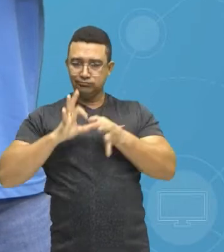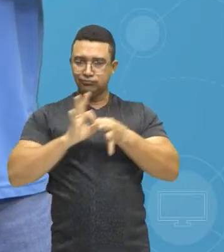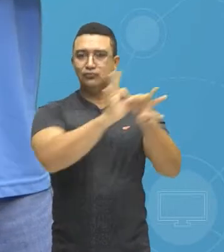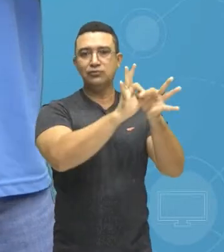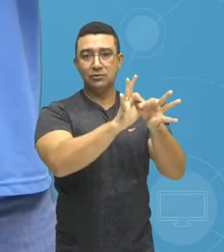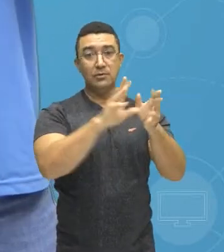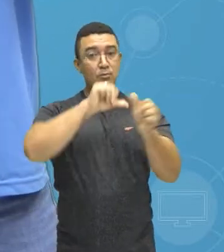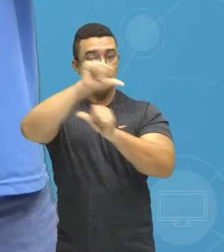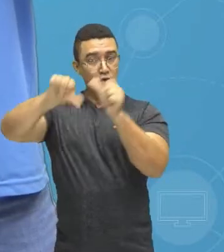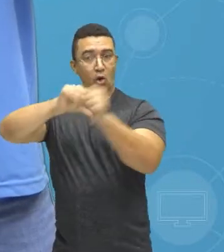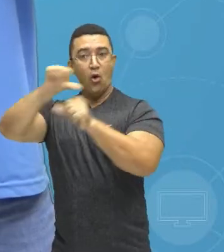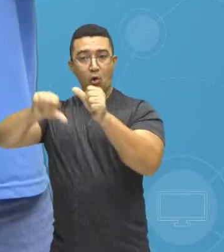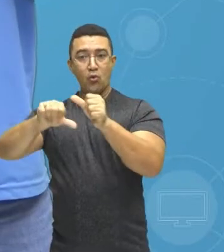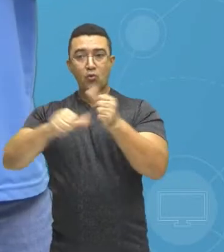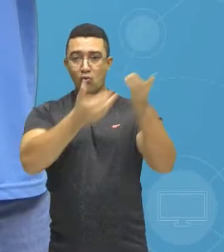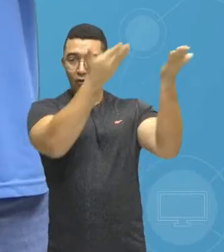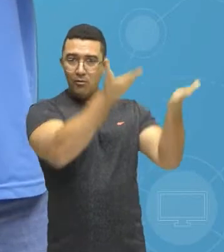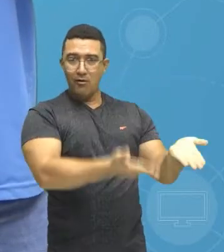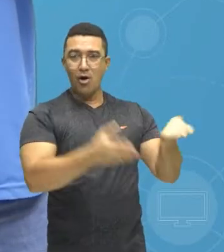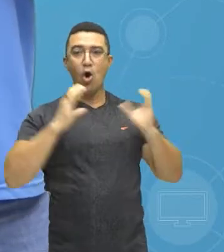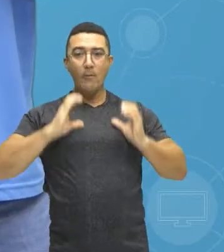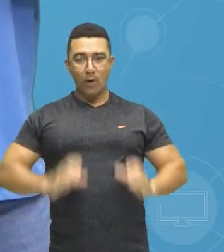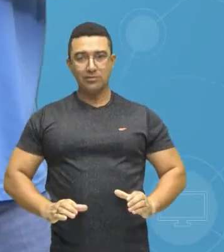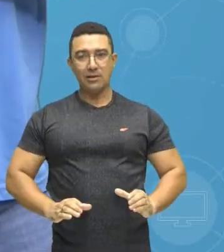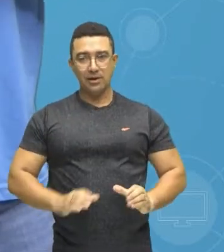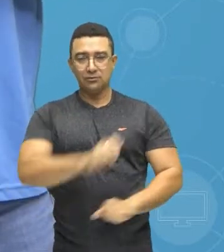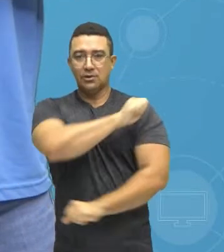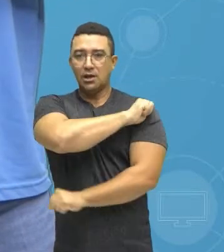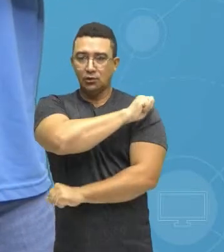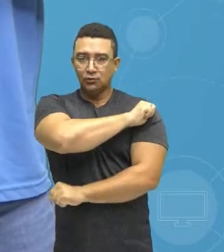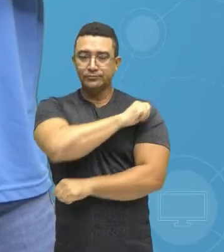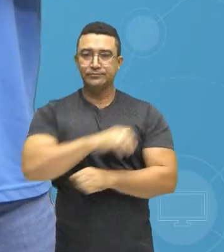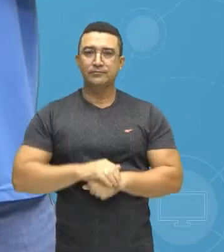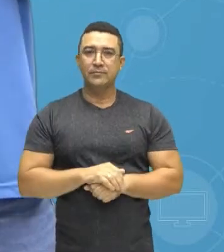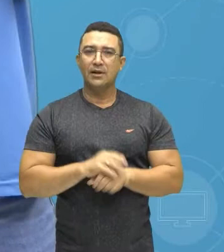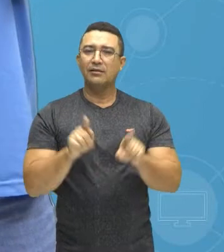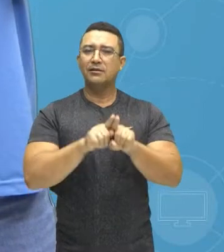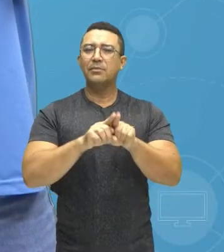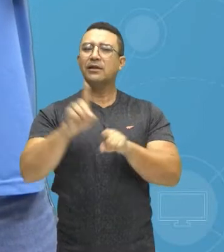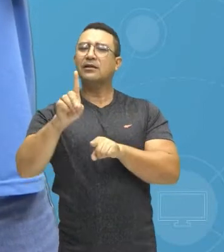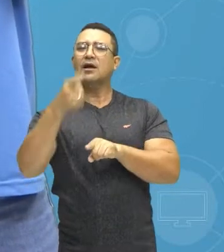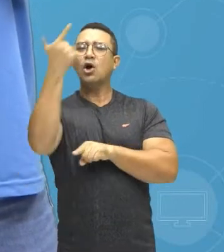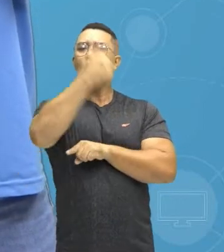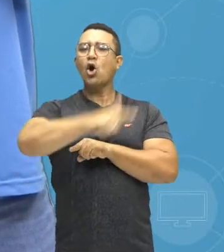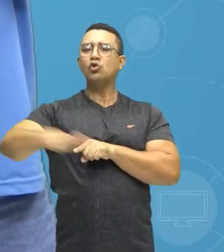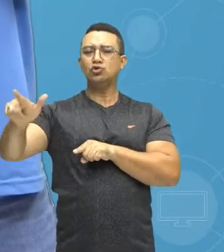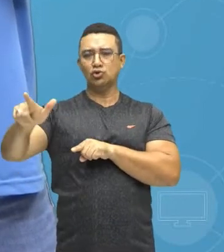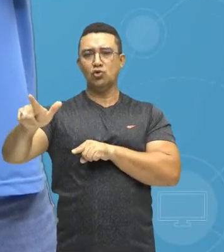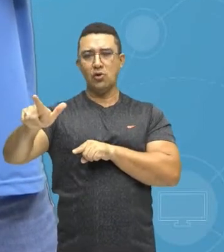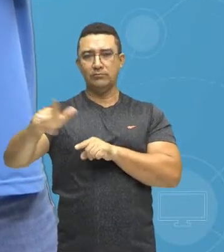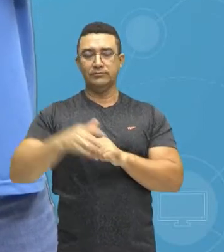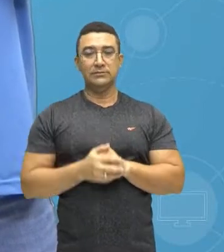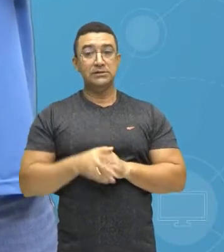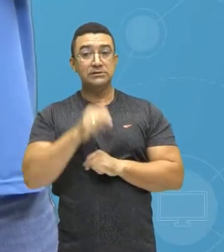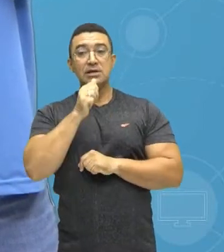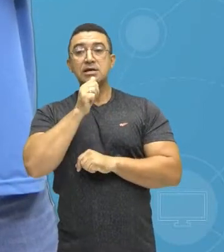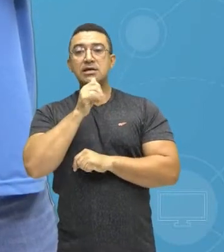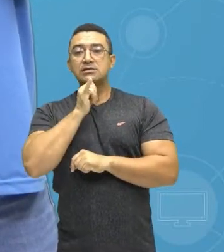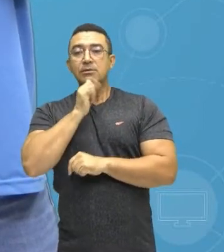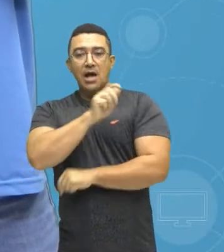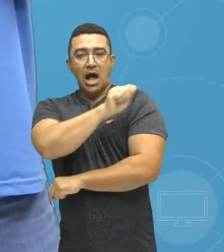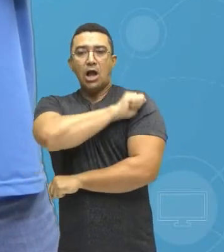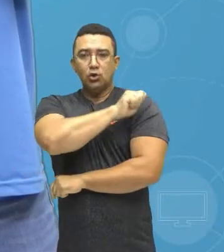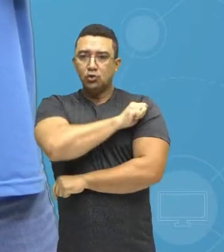do aluno. Outra característica, continuidade de estado. O aluno